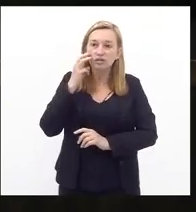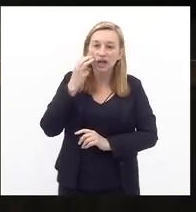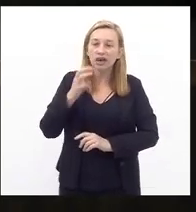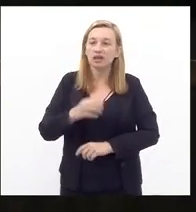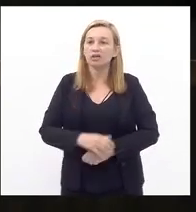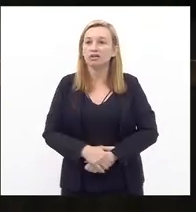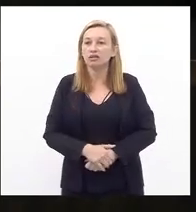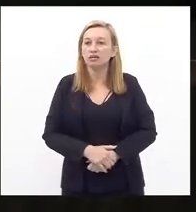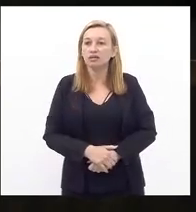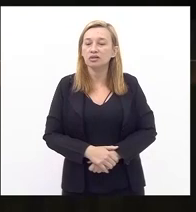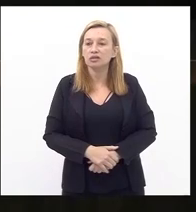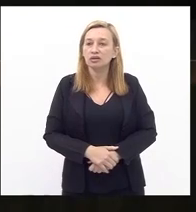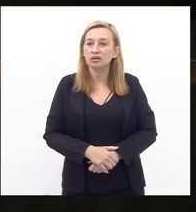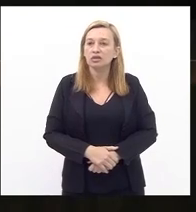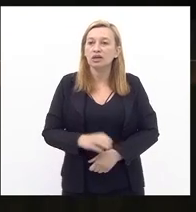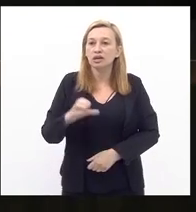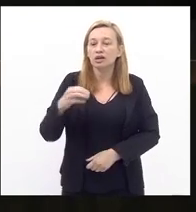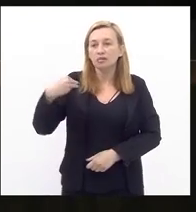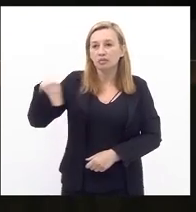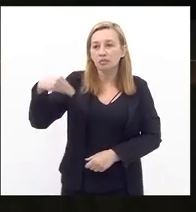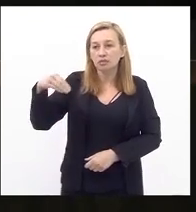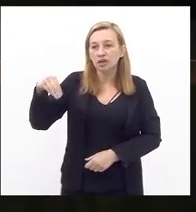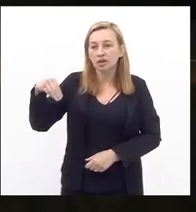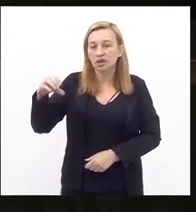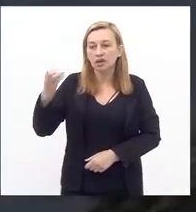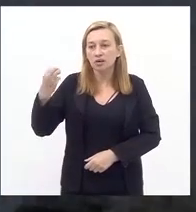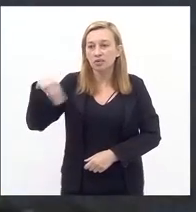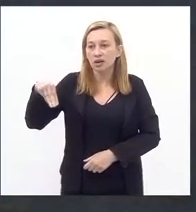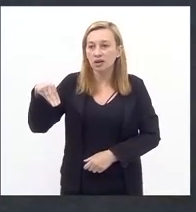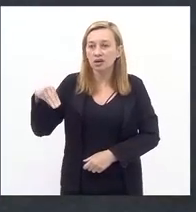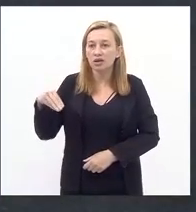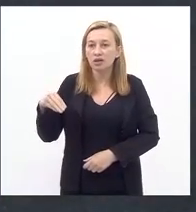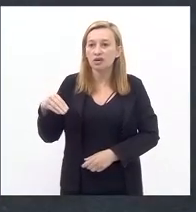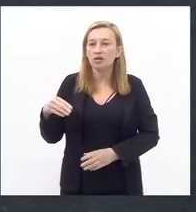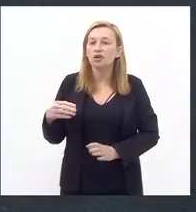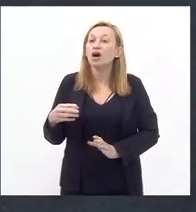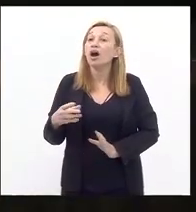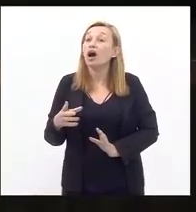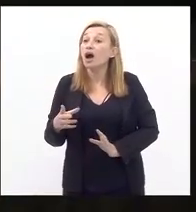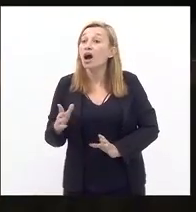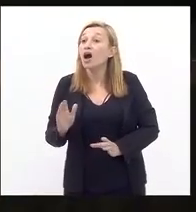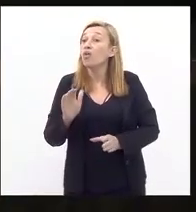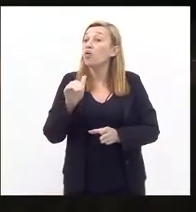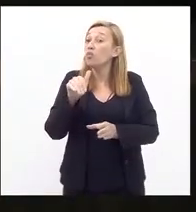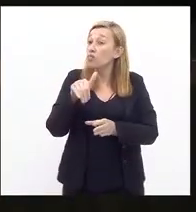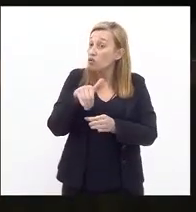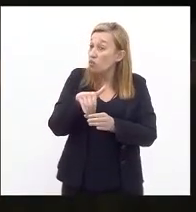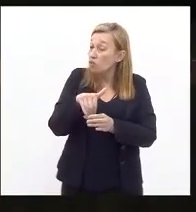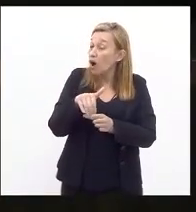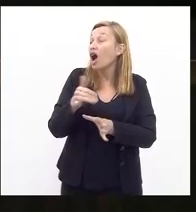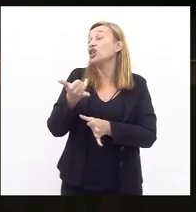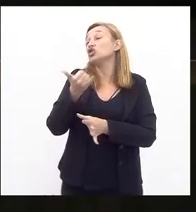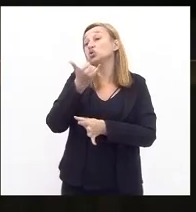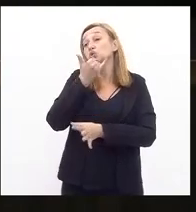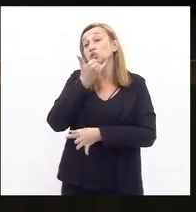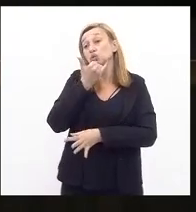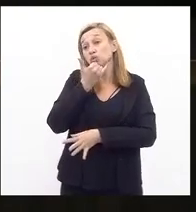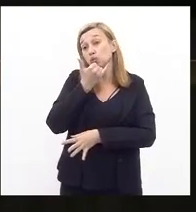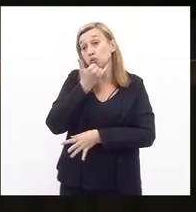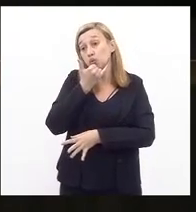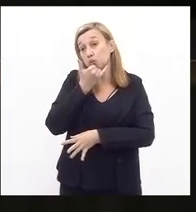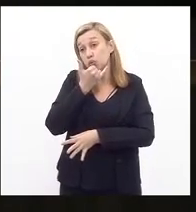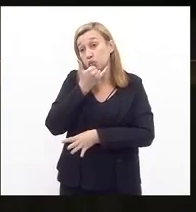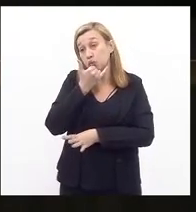Carneiro Carlos de mim voto favorável da bancada do PSOL o que o